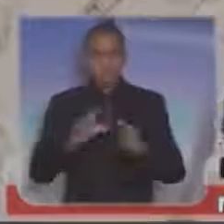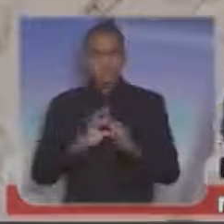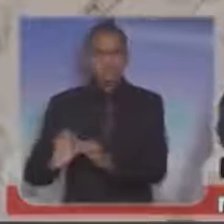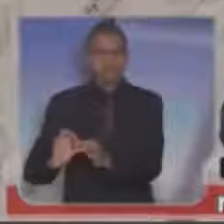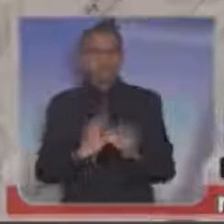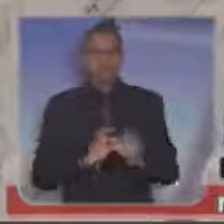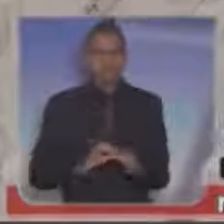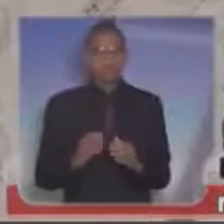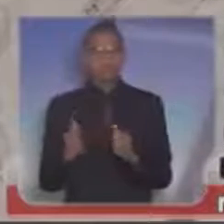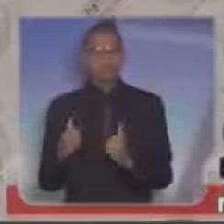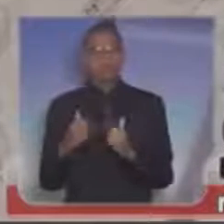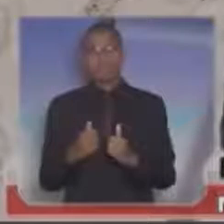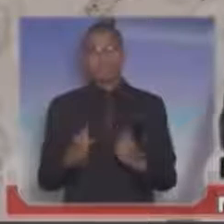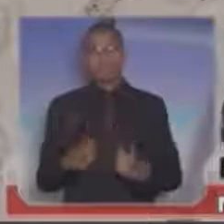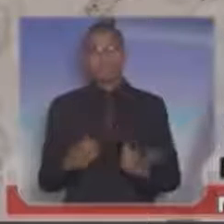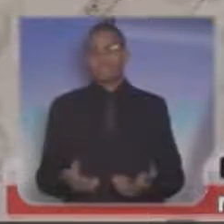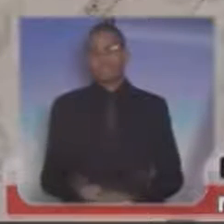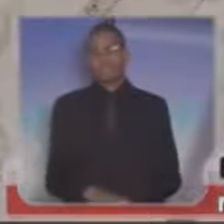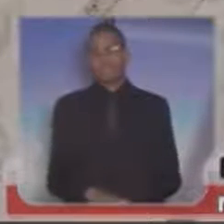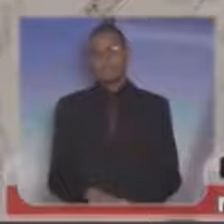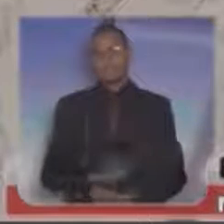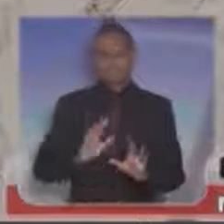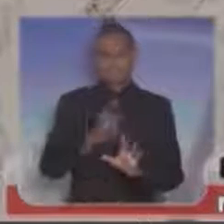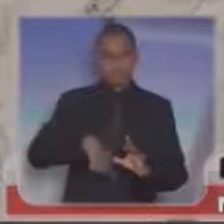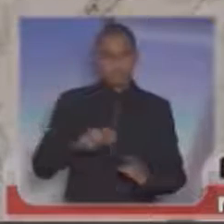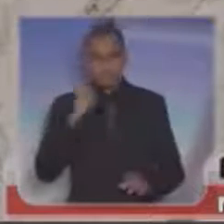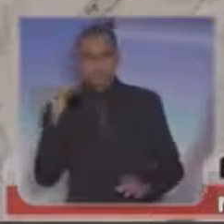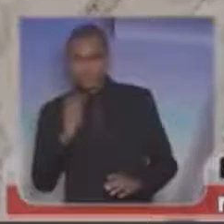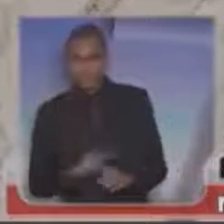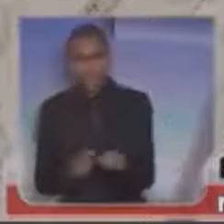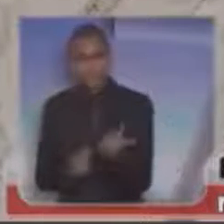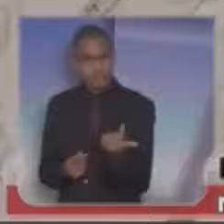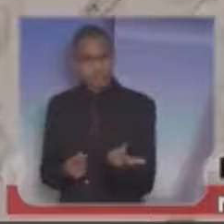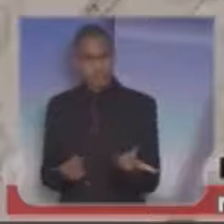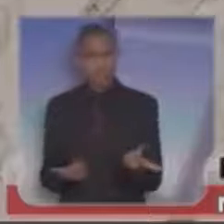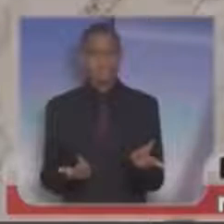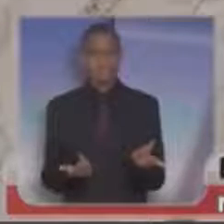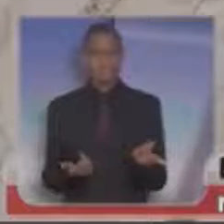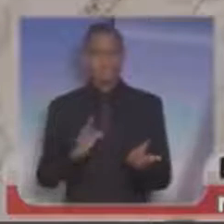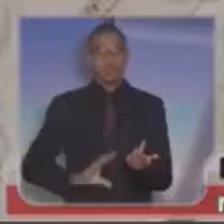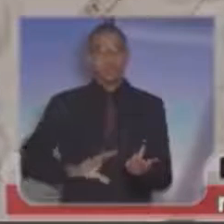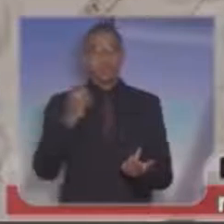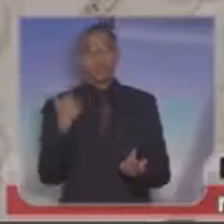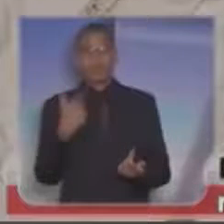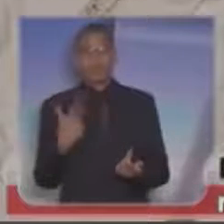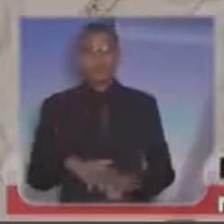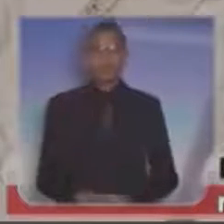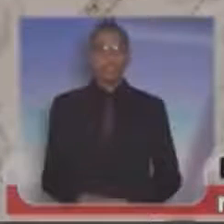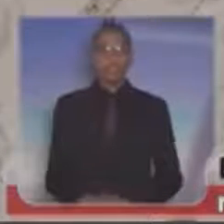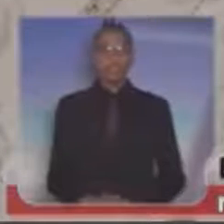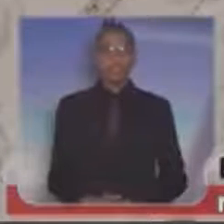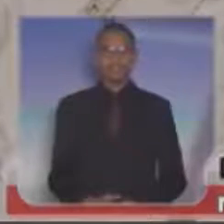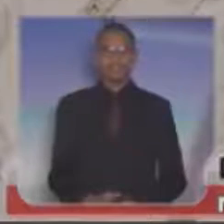poder fazer frente a esta crise só que quando a gente vai olhar o orçamento seu presente não é bem isso que está acontecendo não